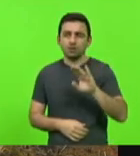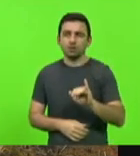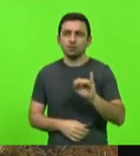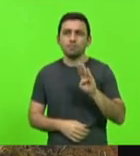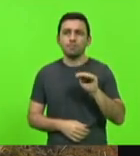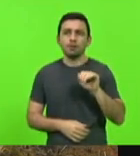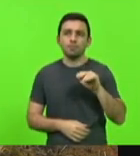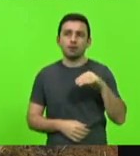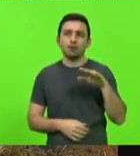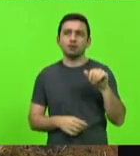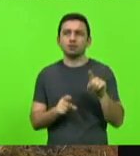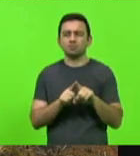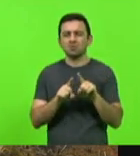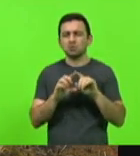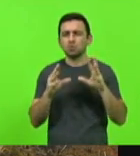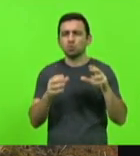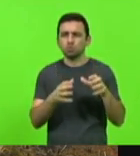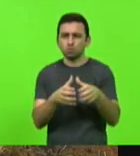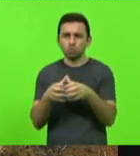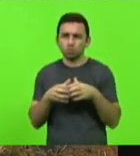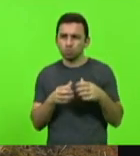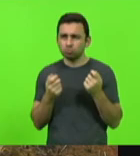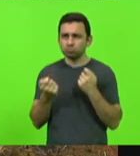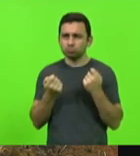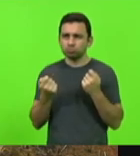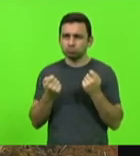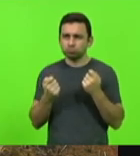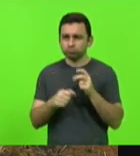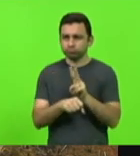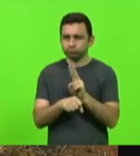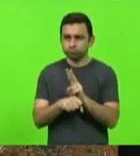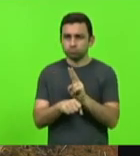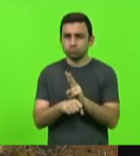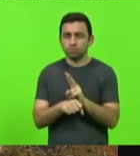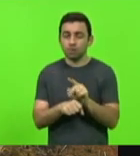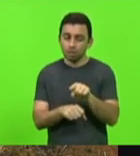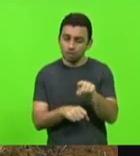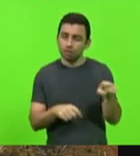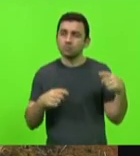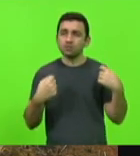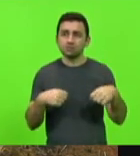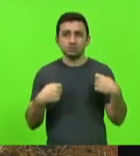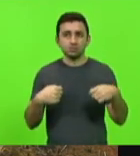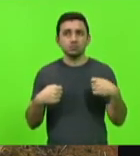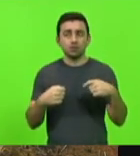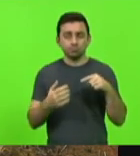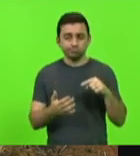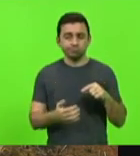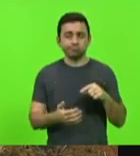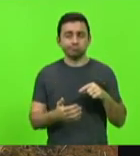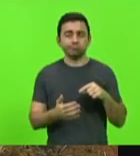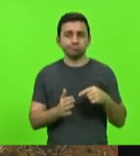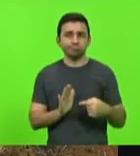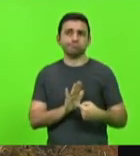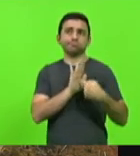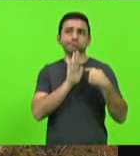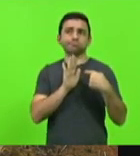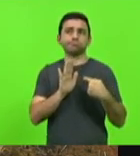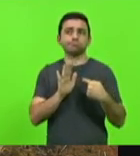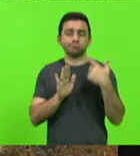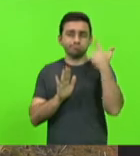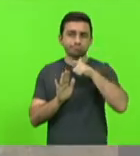todos os órgãos de controle possam ser tocados no coração e a responsabilidade